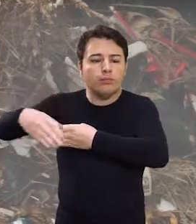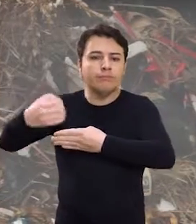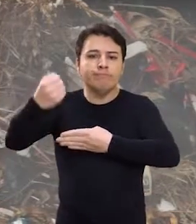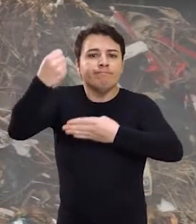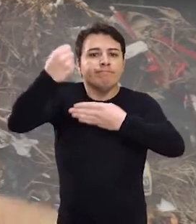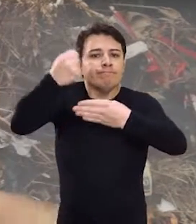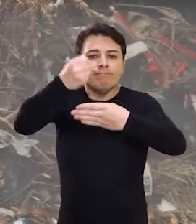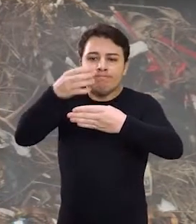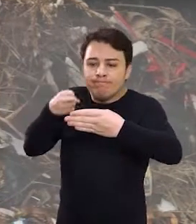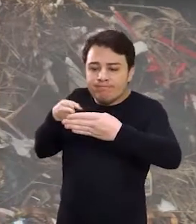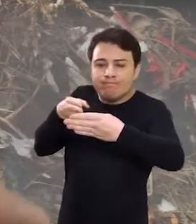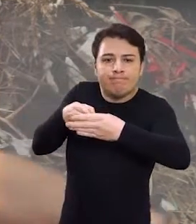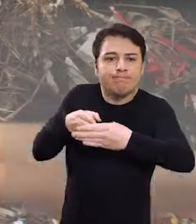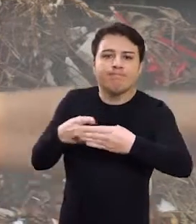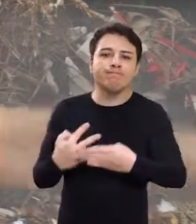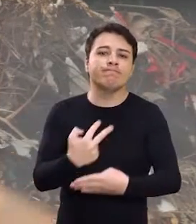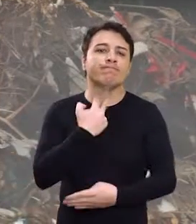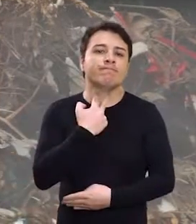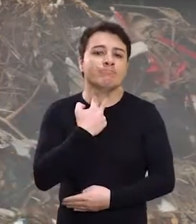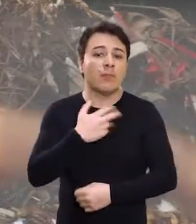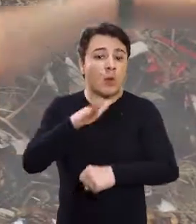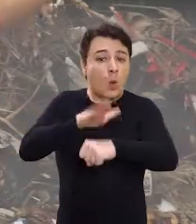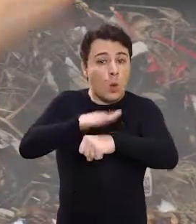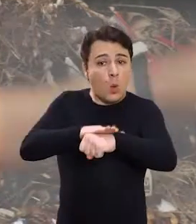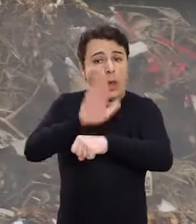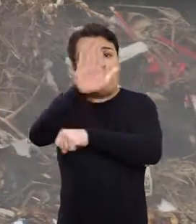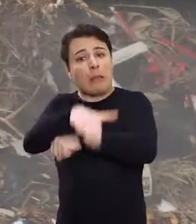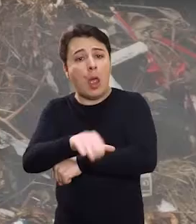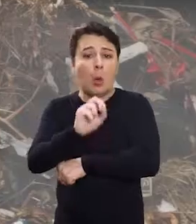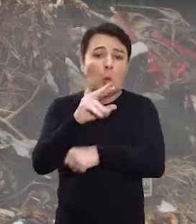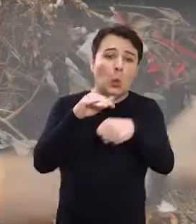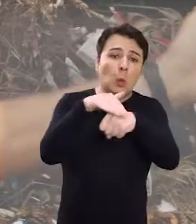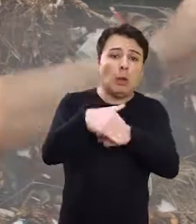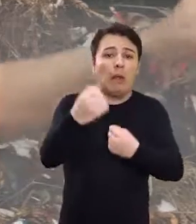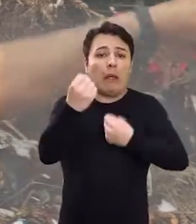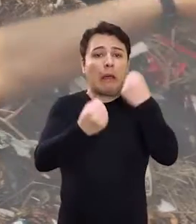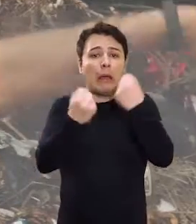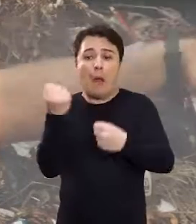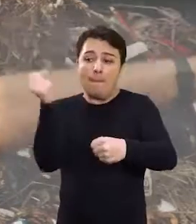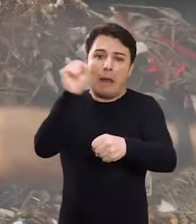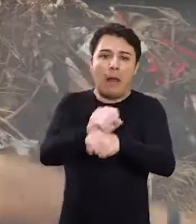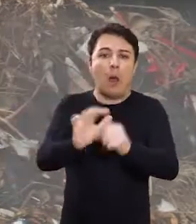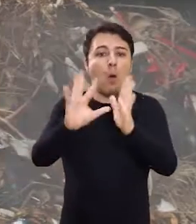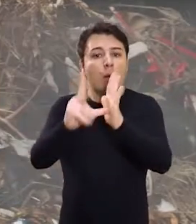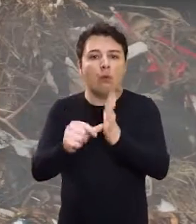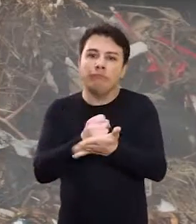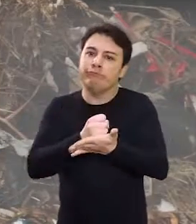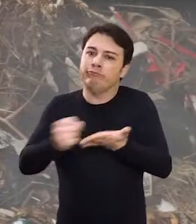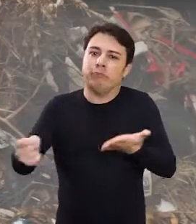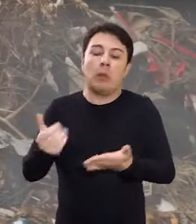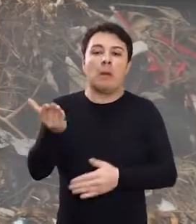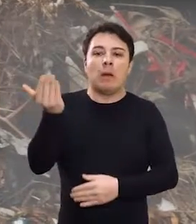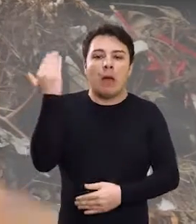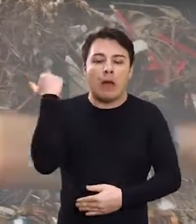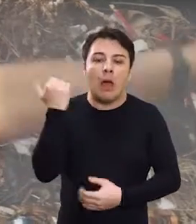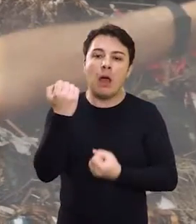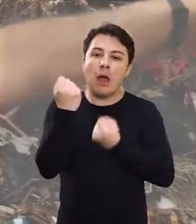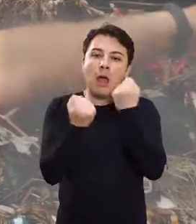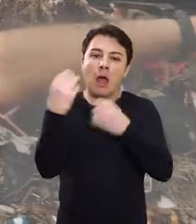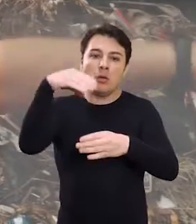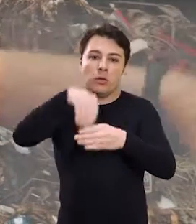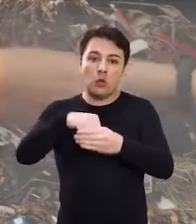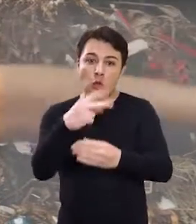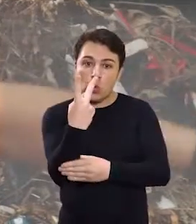tipo de uma colocar o lixo aqui na rua a pessoa que vinha passando aqui à tardezinha à noite para parar para fazer um assalto